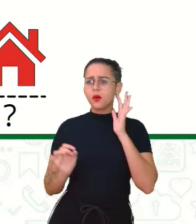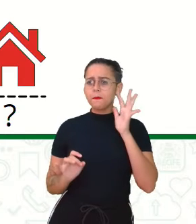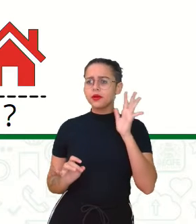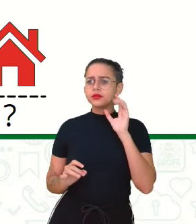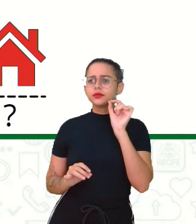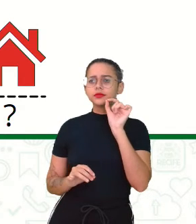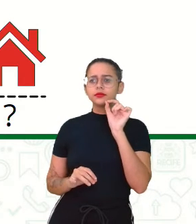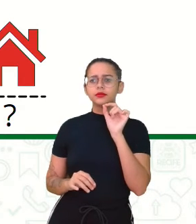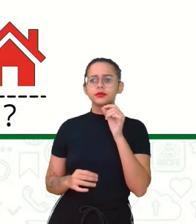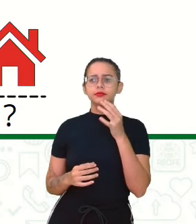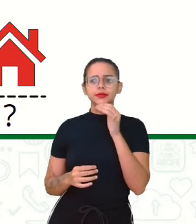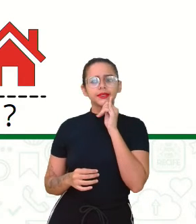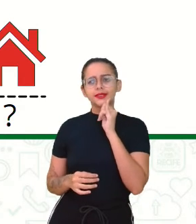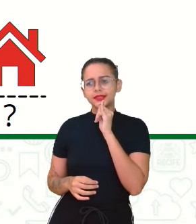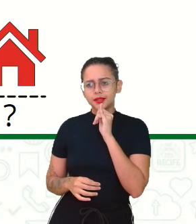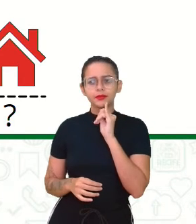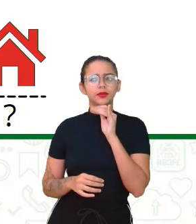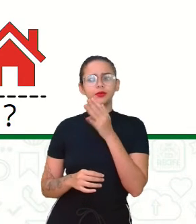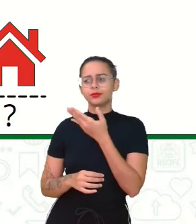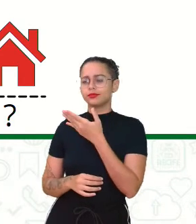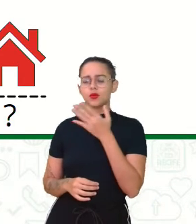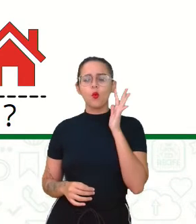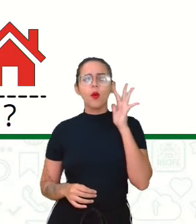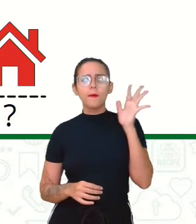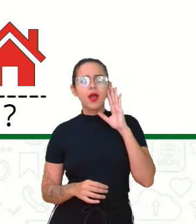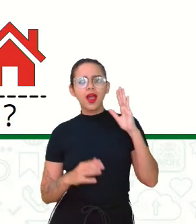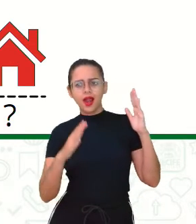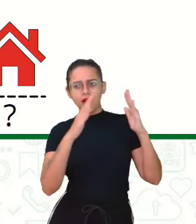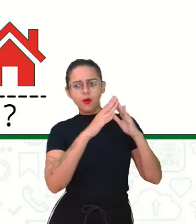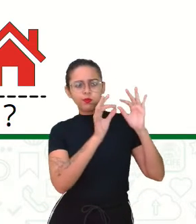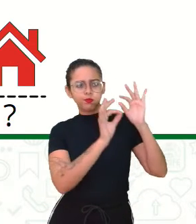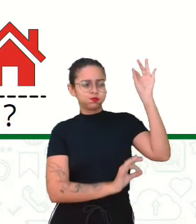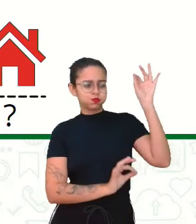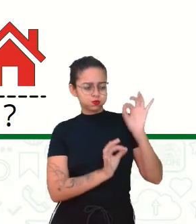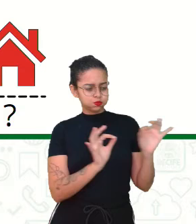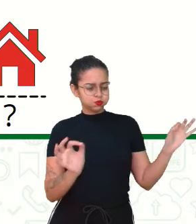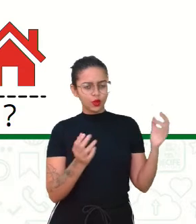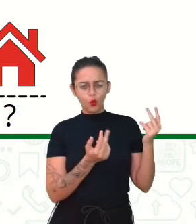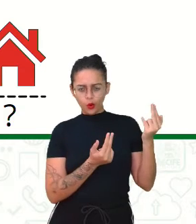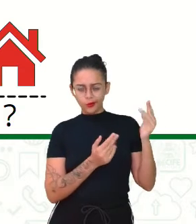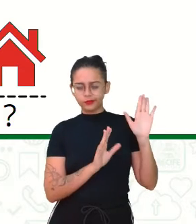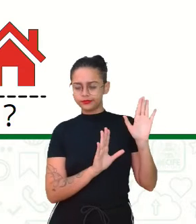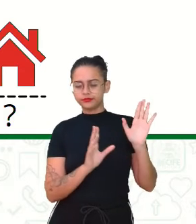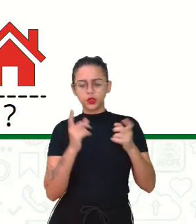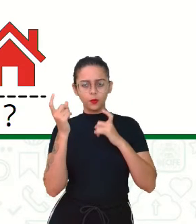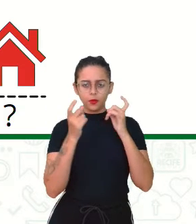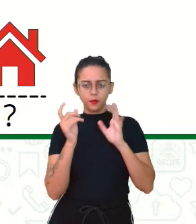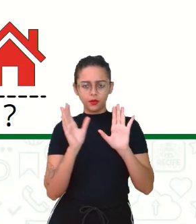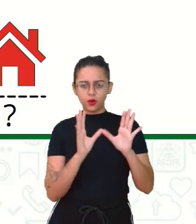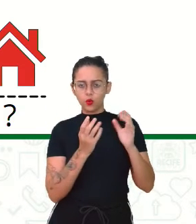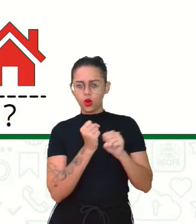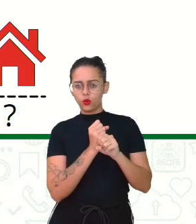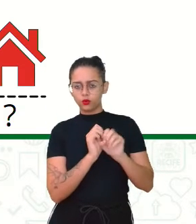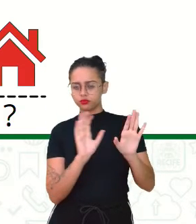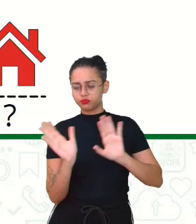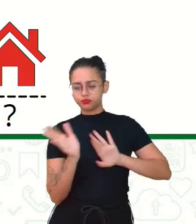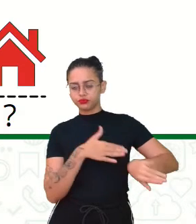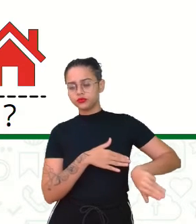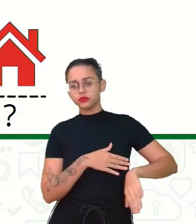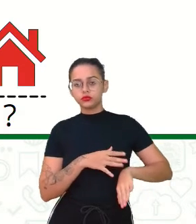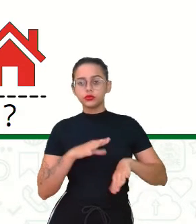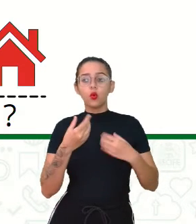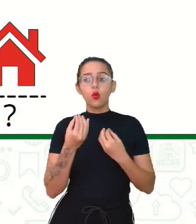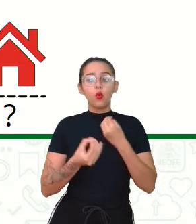seguinte, vamos supor, eu imaginei aí uma casa com a largura e a altura igual, para a gente não se preocupar tanto com o cálculo, e como é